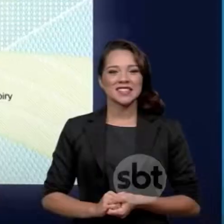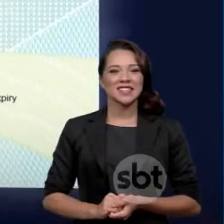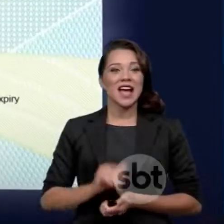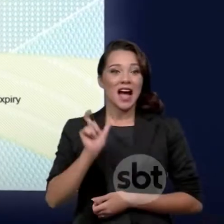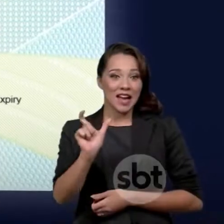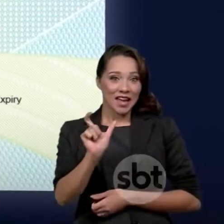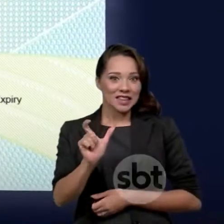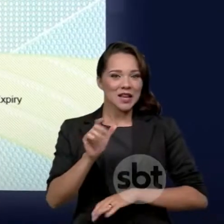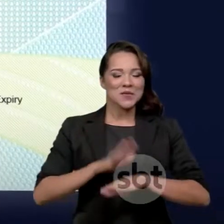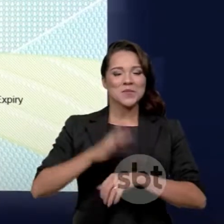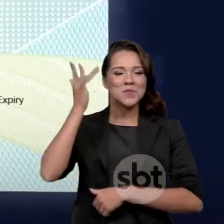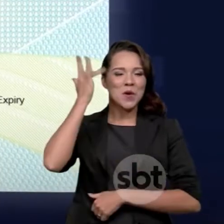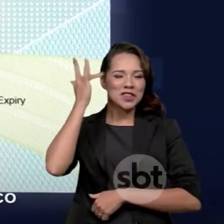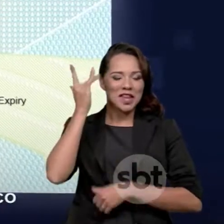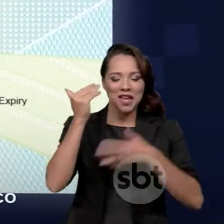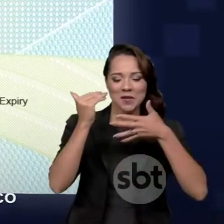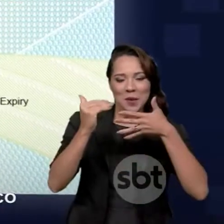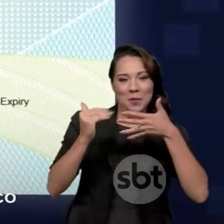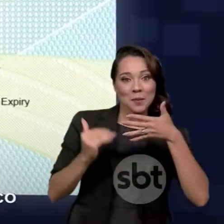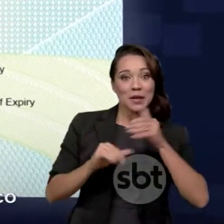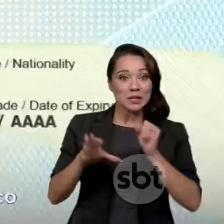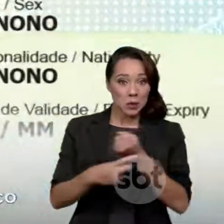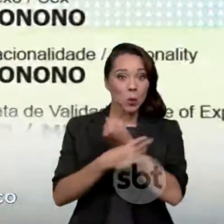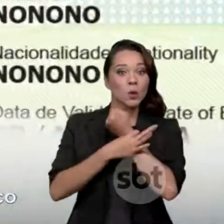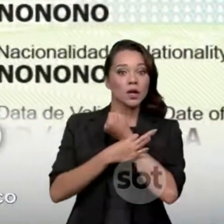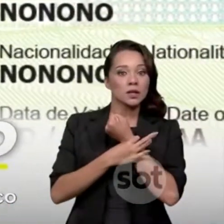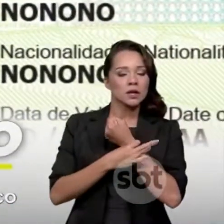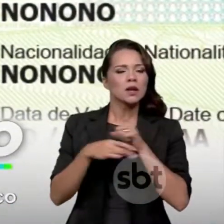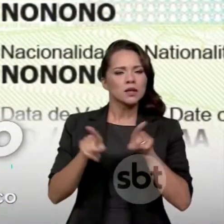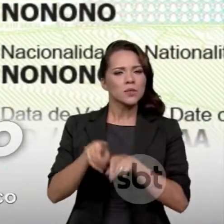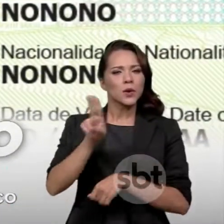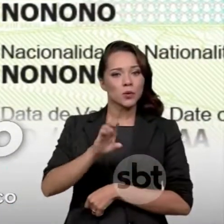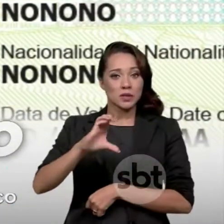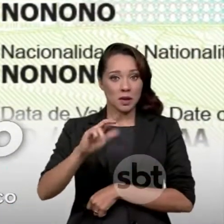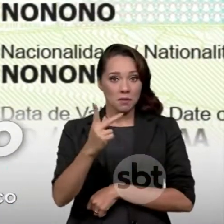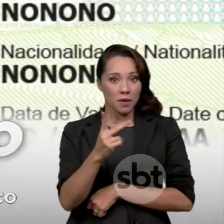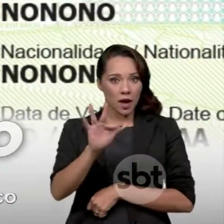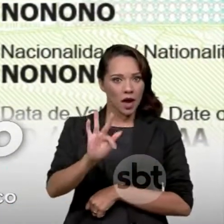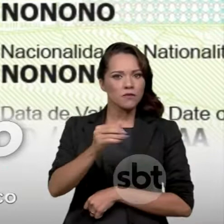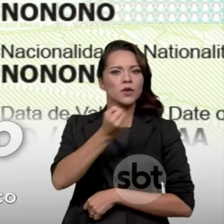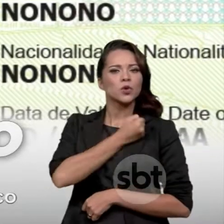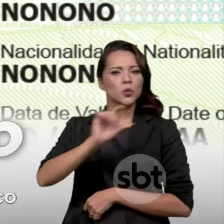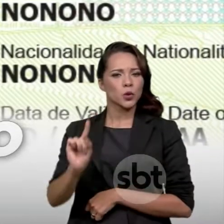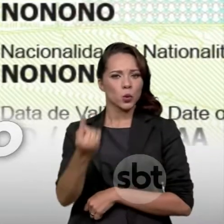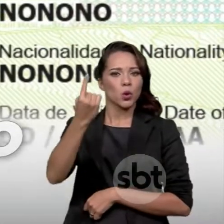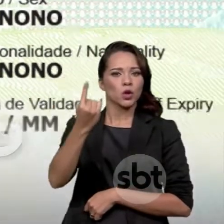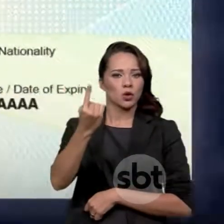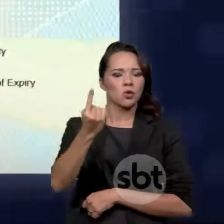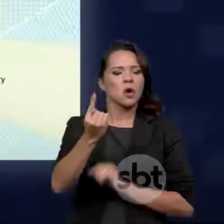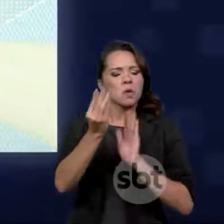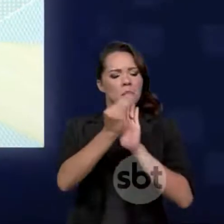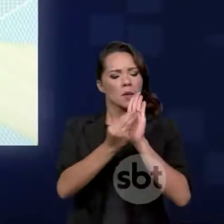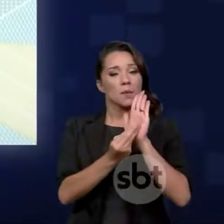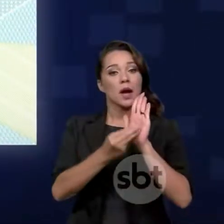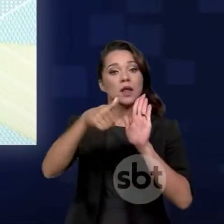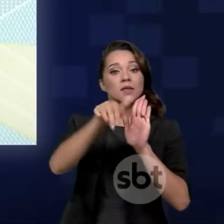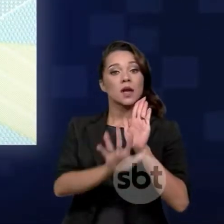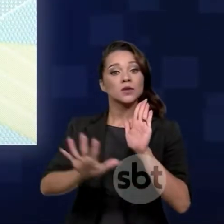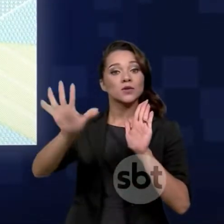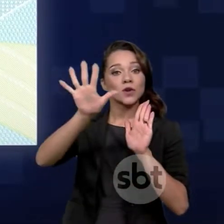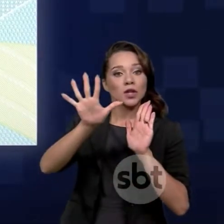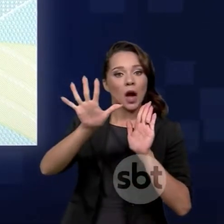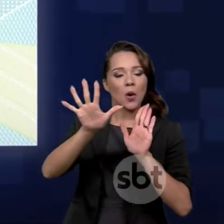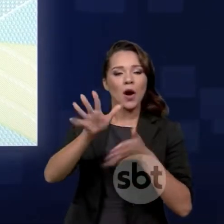ouviu. É porque o país inteiro vai começar a usar um novo documento nacional a partir de terça-feira. É a nova carteira de